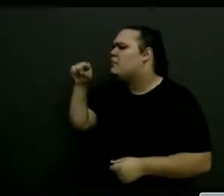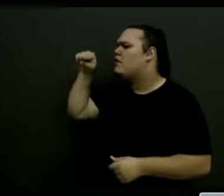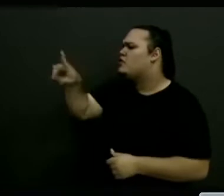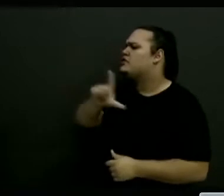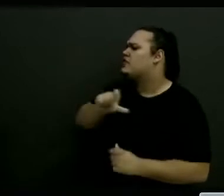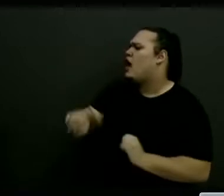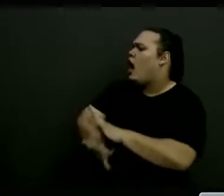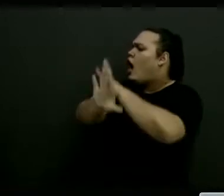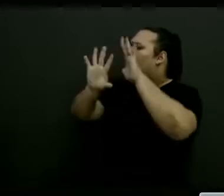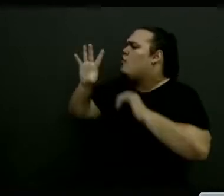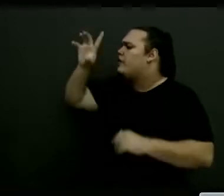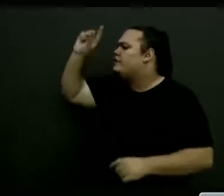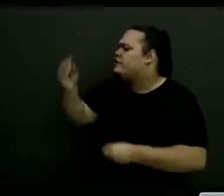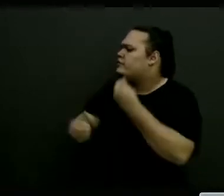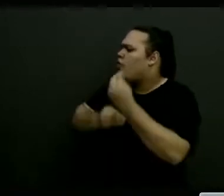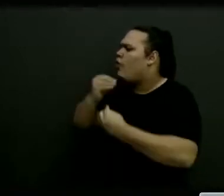Mas Jesus está dizendo a Pedro: